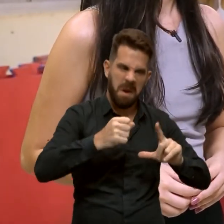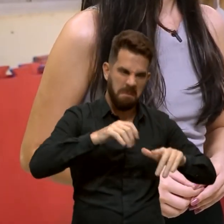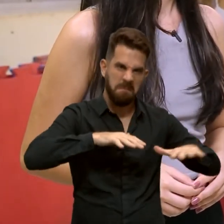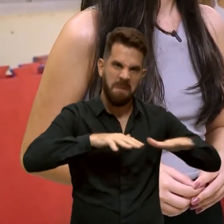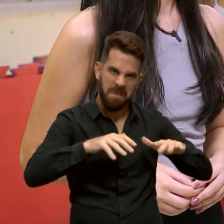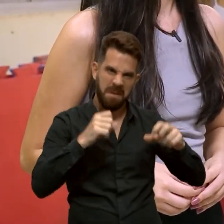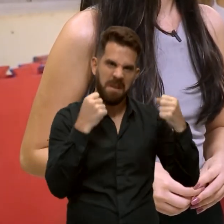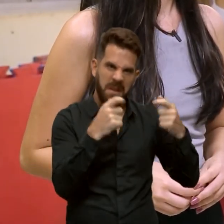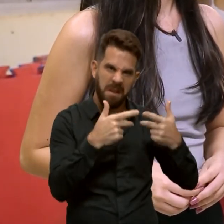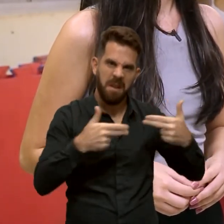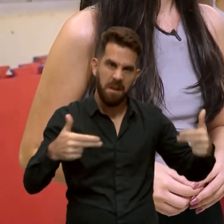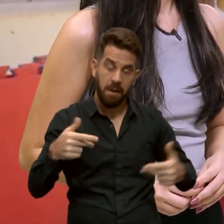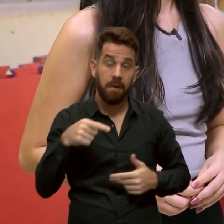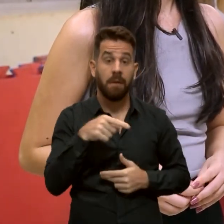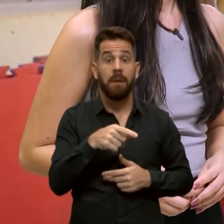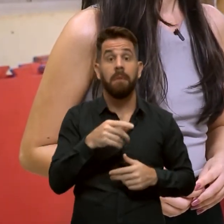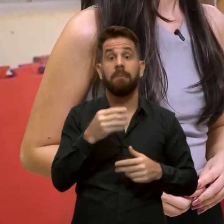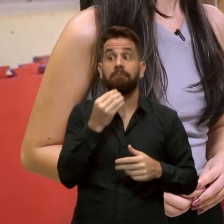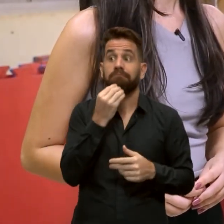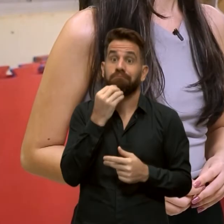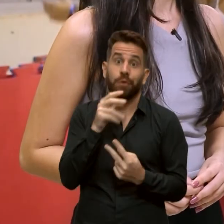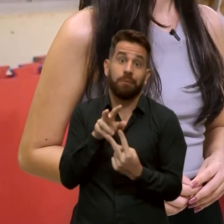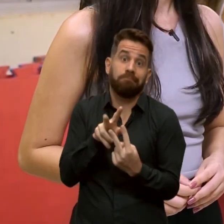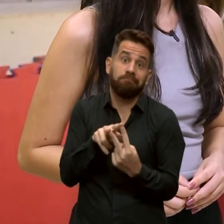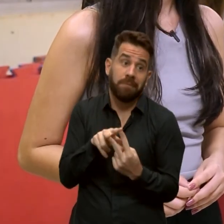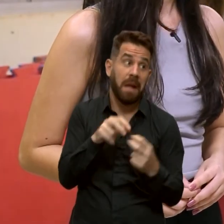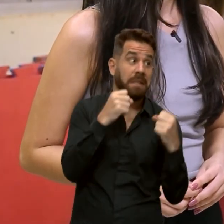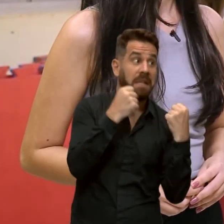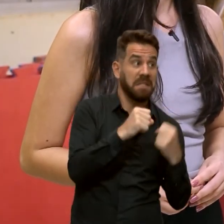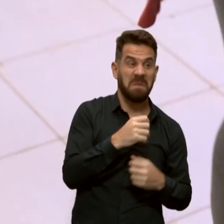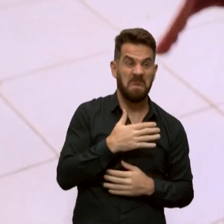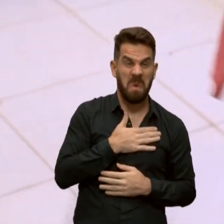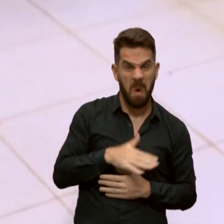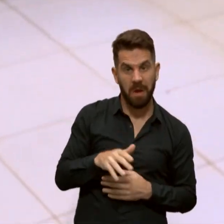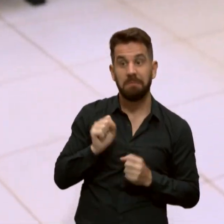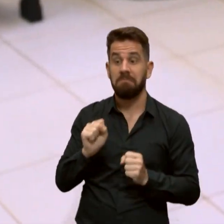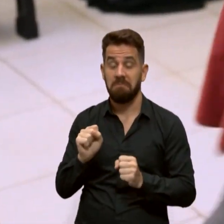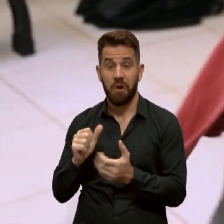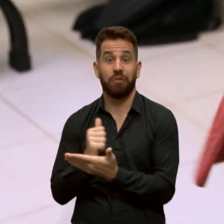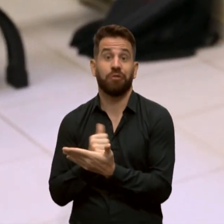B para se movimentar, pois todo movimento, todo passo conta.